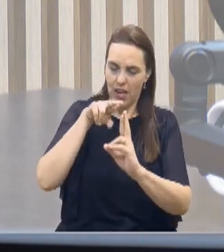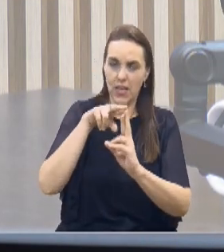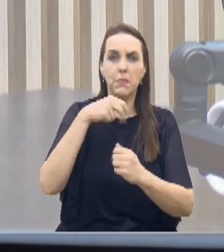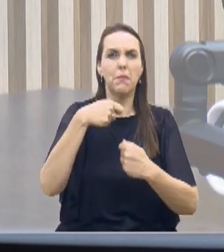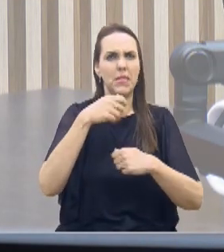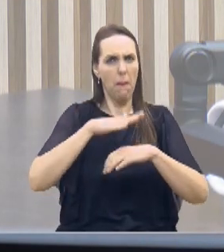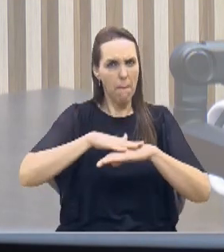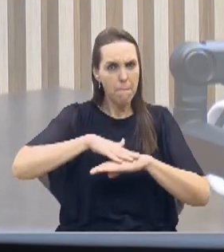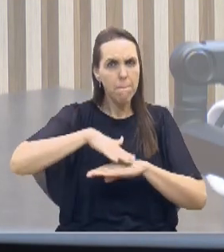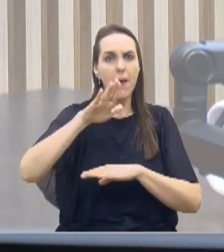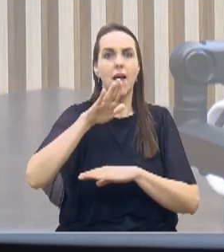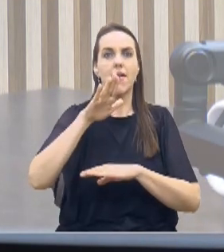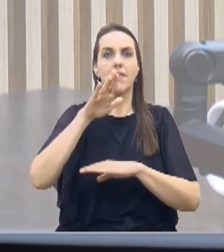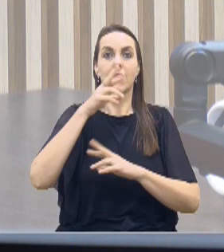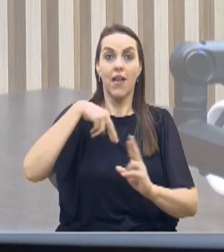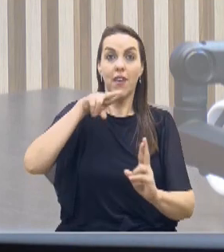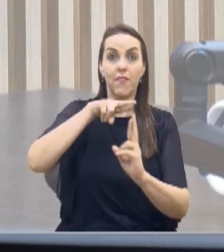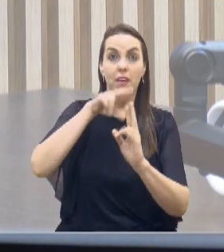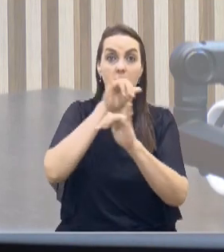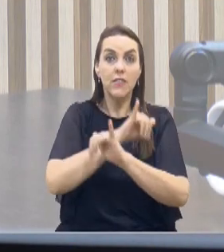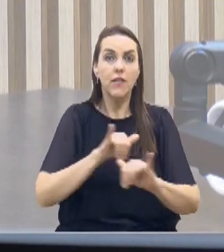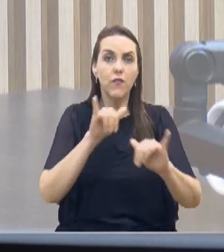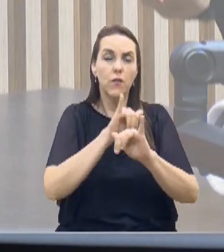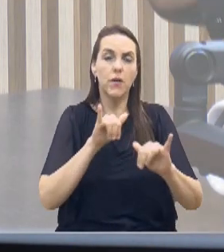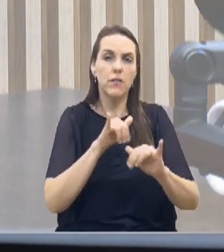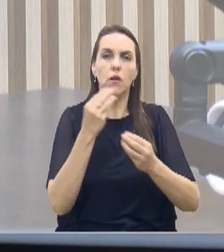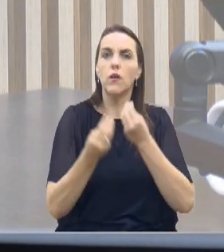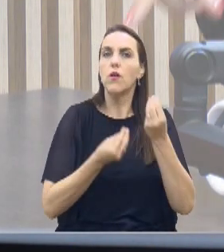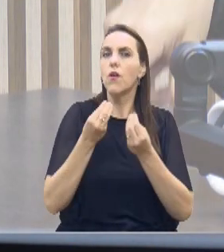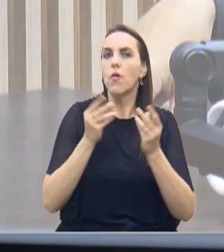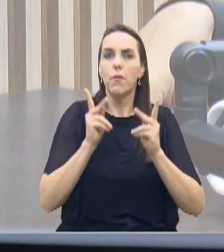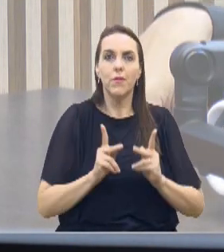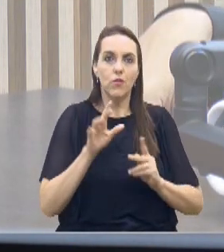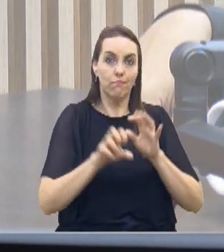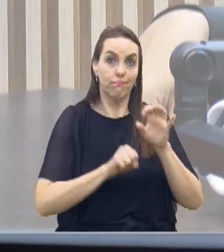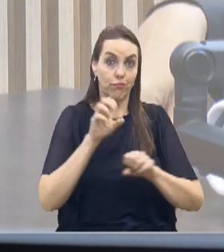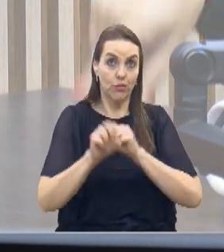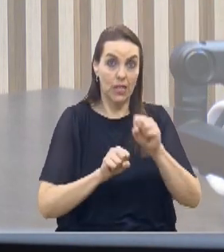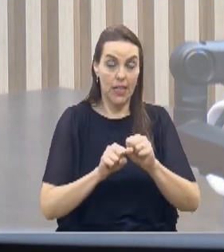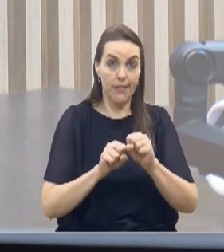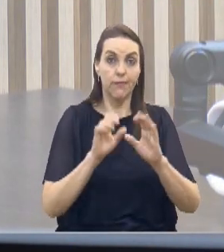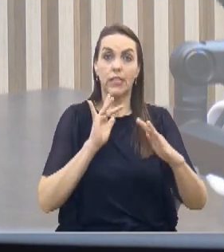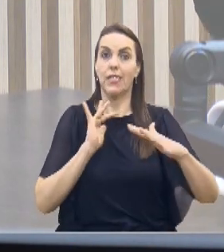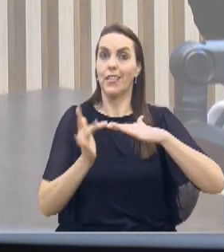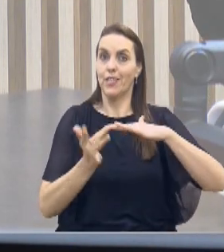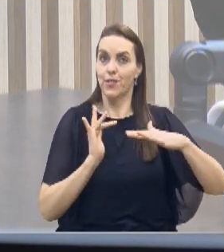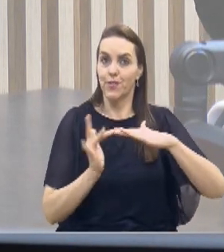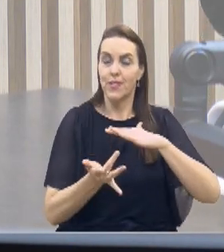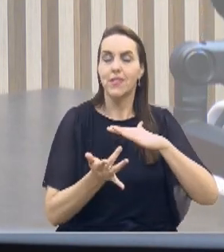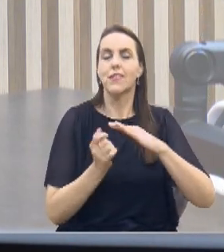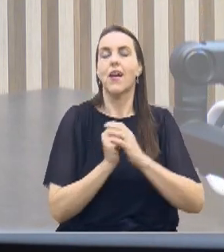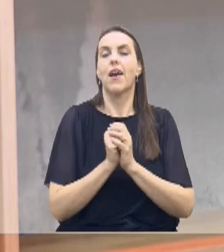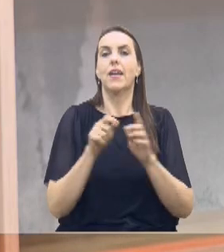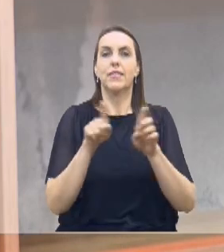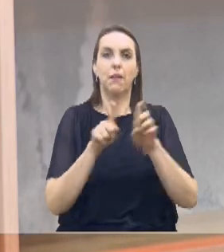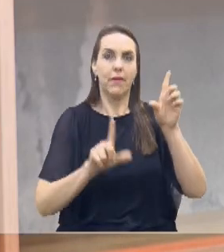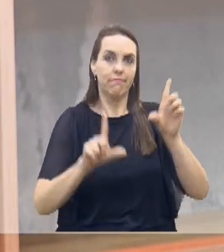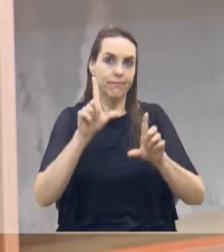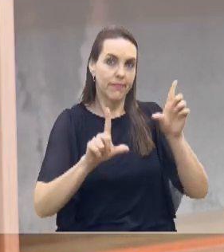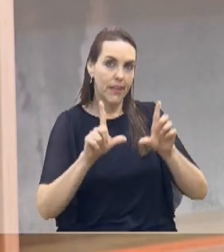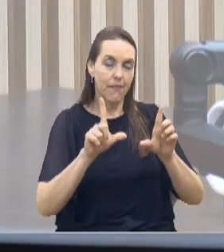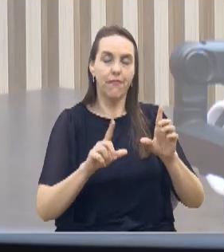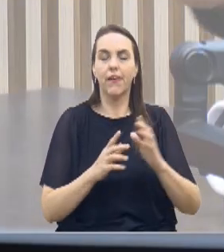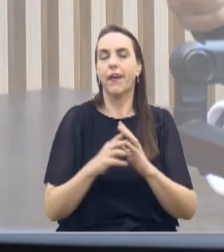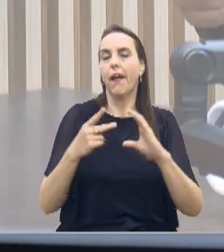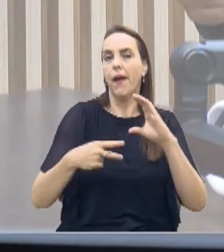referência na informação. Como é que as pessoas buscavam? Muitas vezes elas buscaram nas nossas redes sociais, buscaram através da TV No Câmara, site.